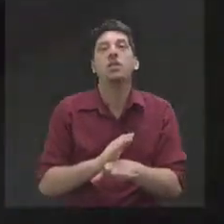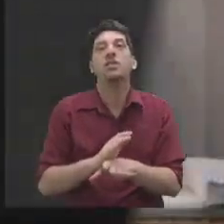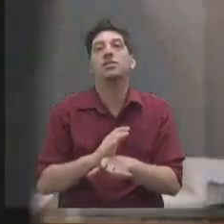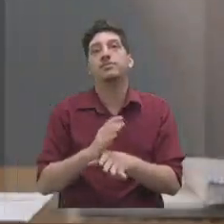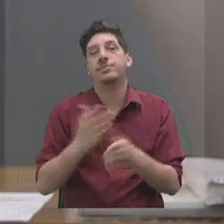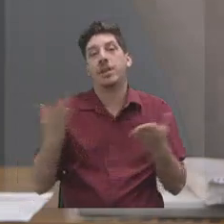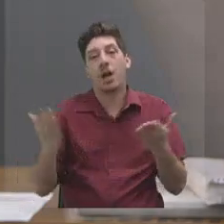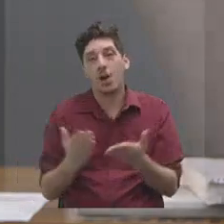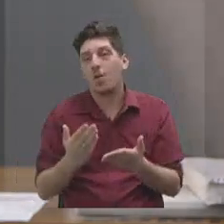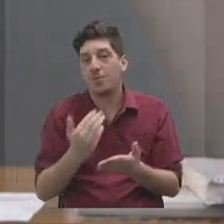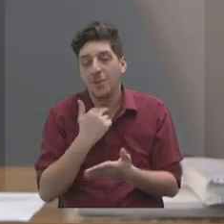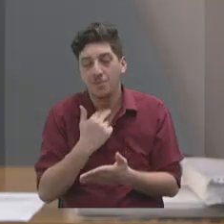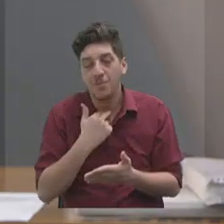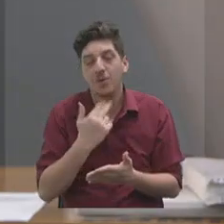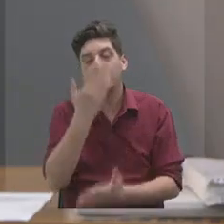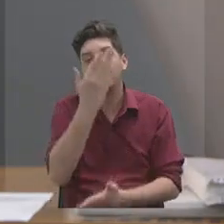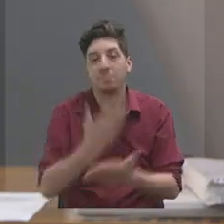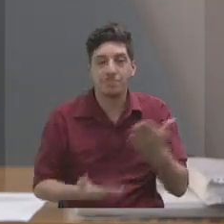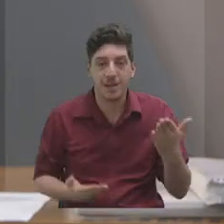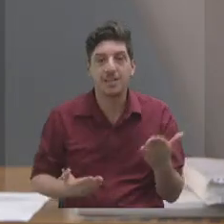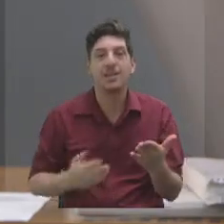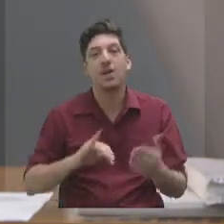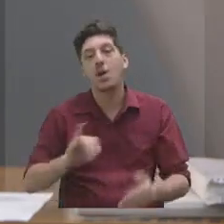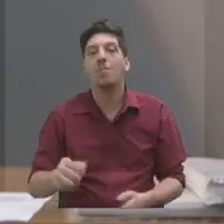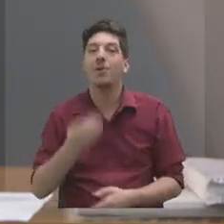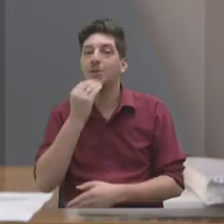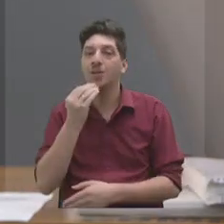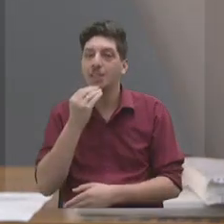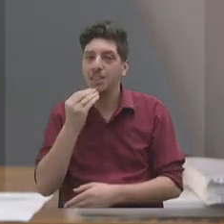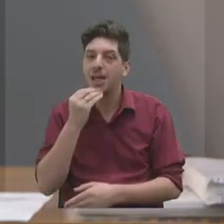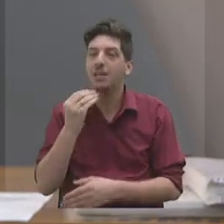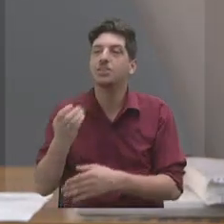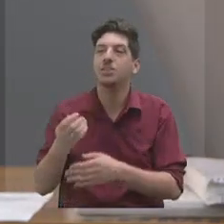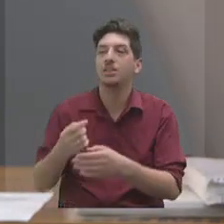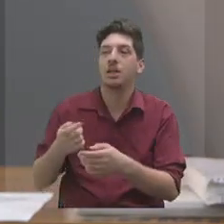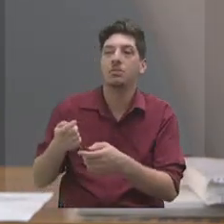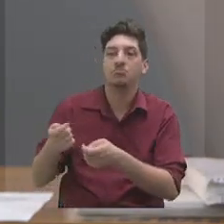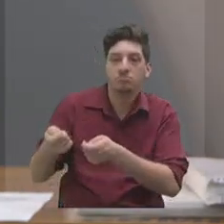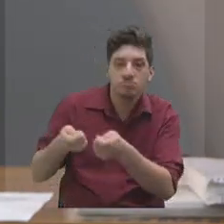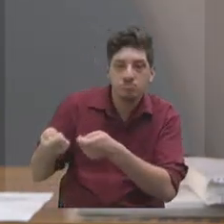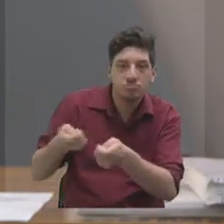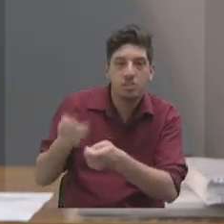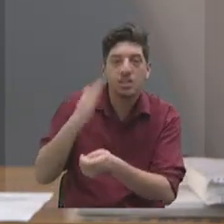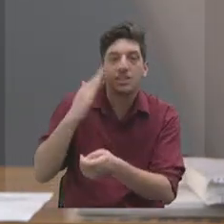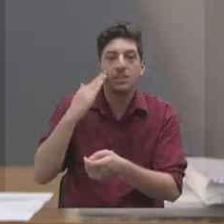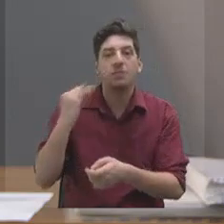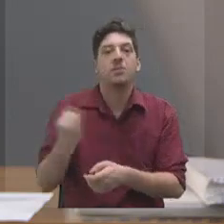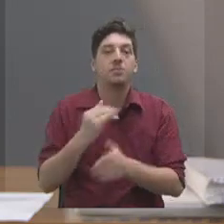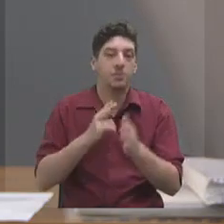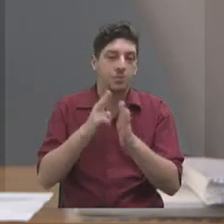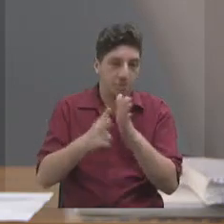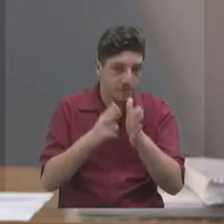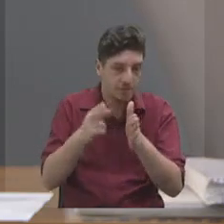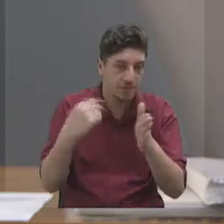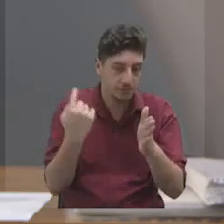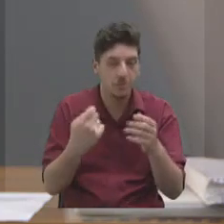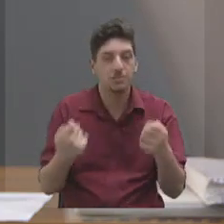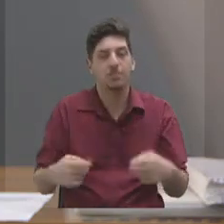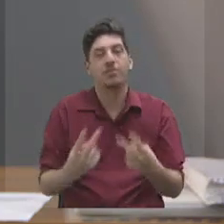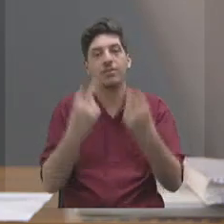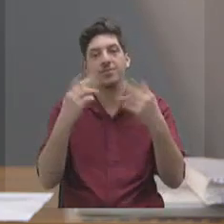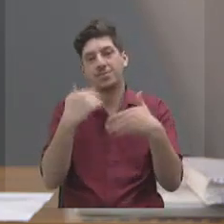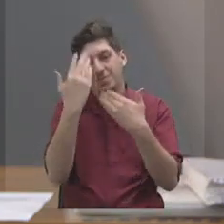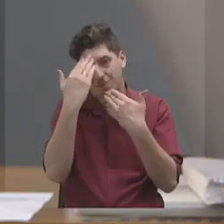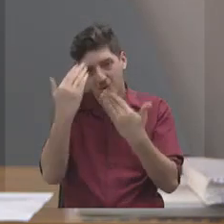agora não podemos perder a janela do que ainda tá em negociação então A Ferrovia centro Atlântica aqui é fundamental a nossa atuação então Deputado Thiago Eu agradeço